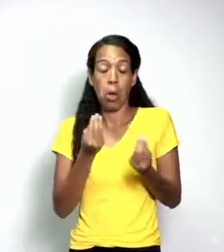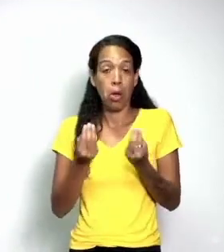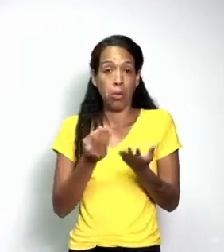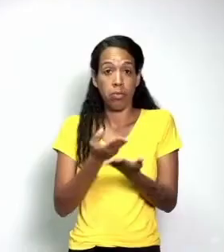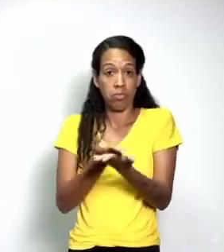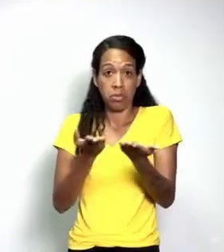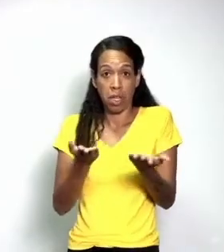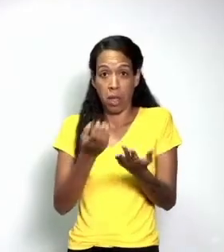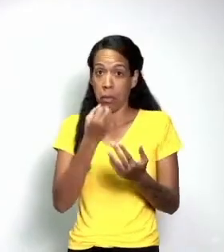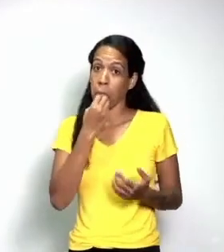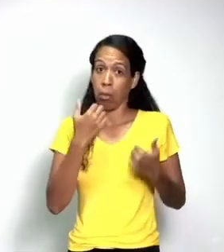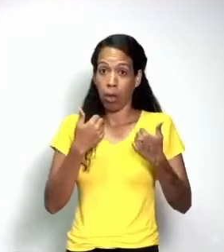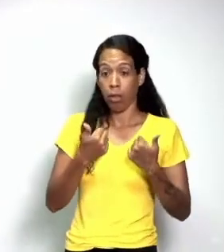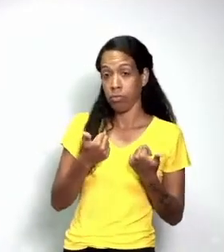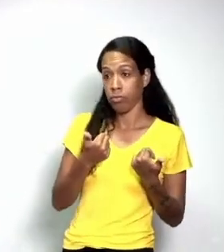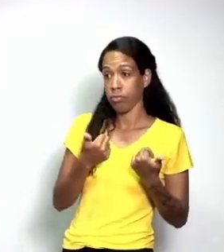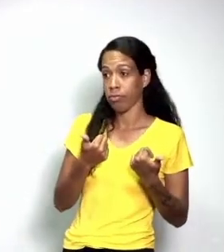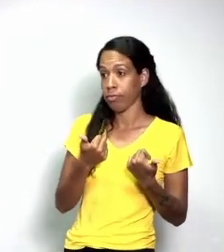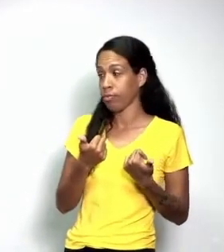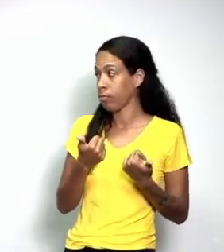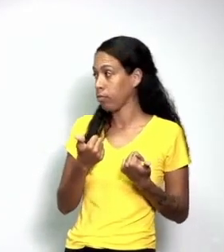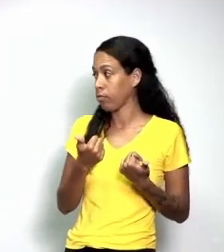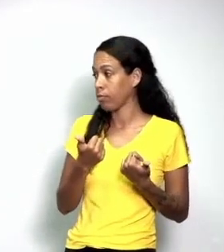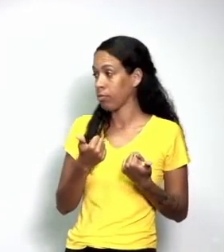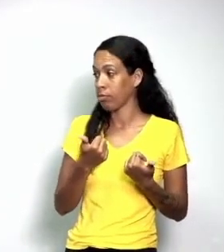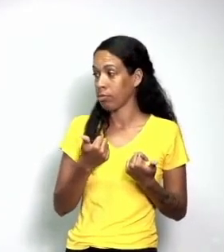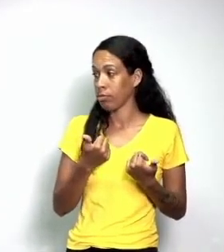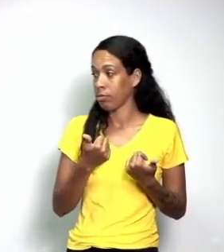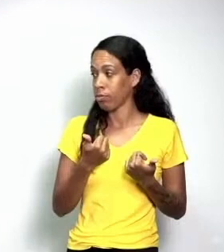meu povo? Leomon?